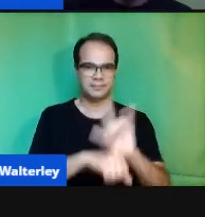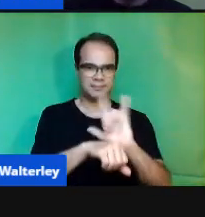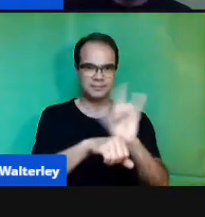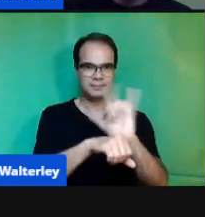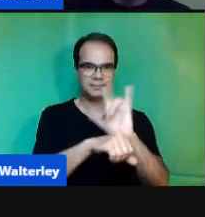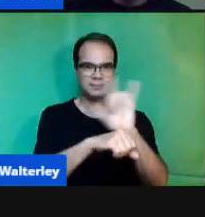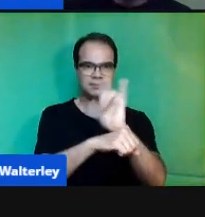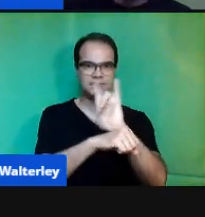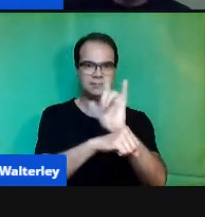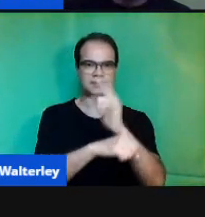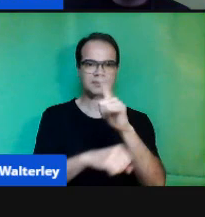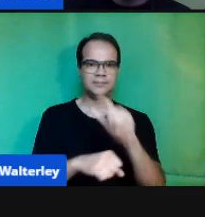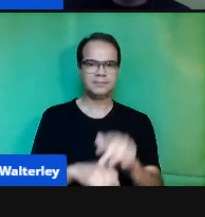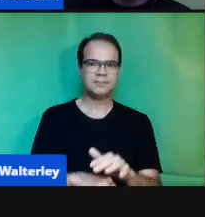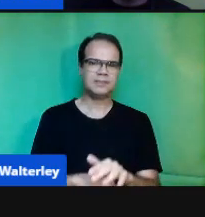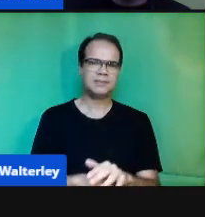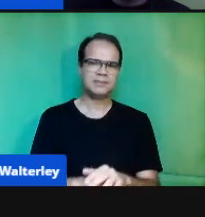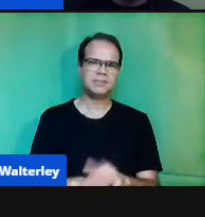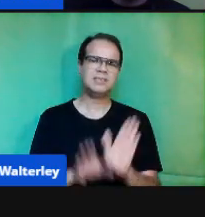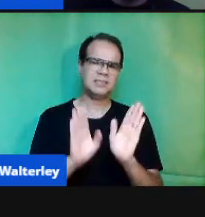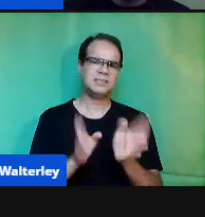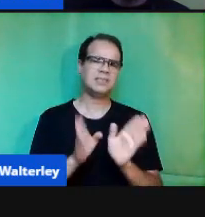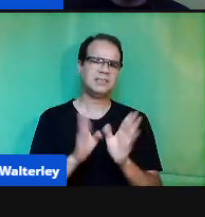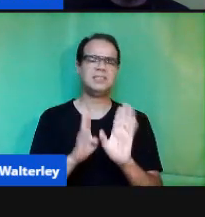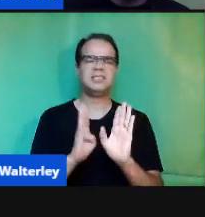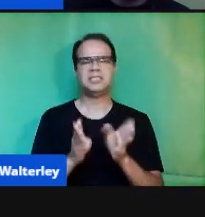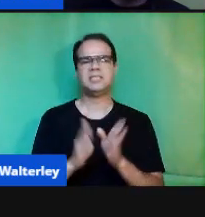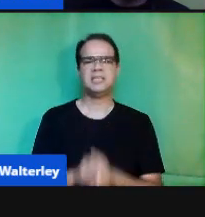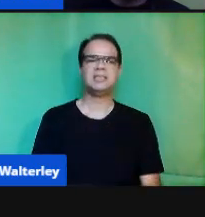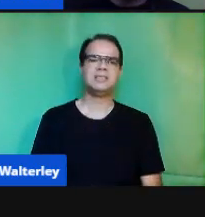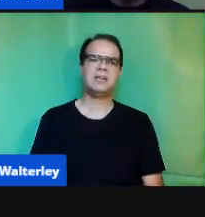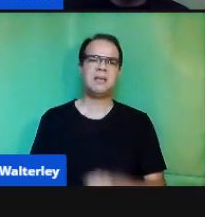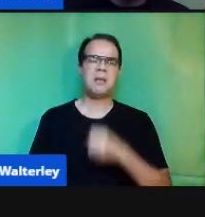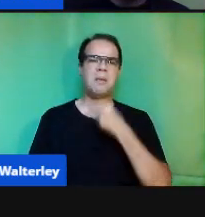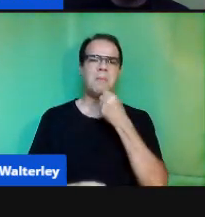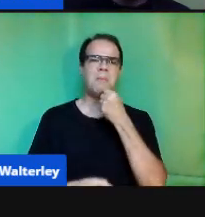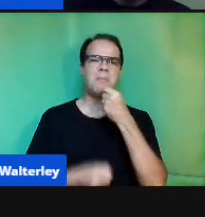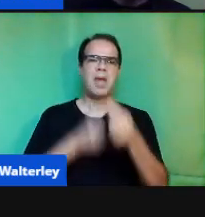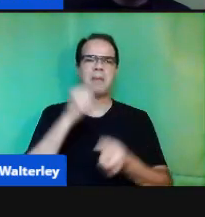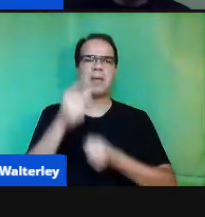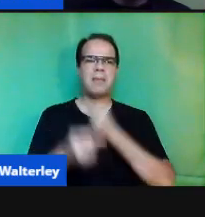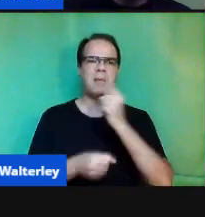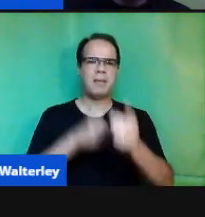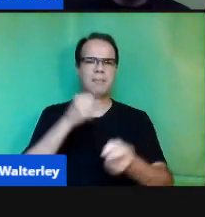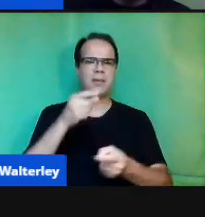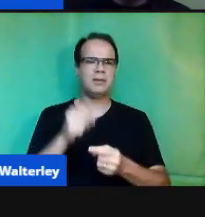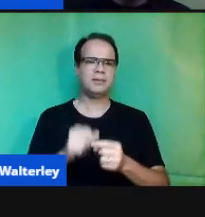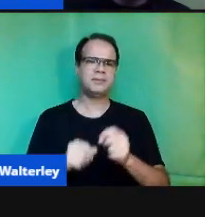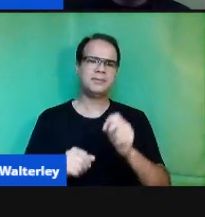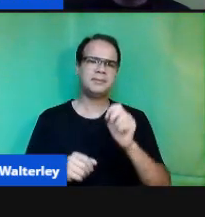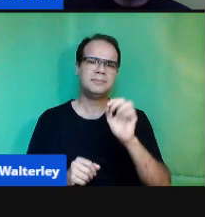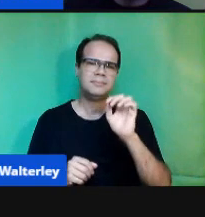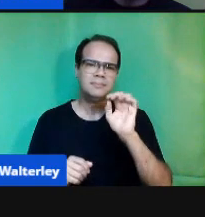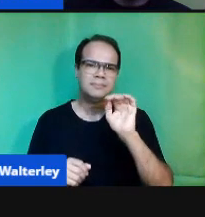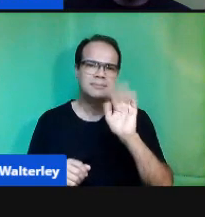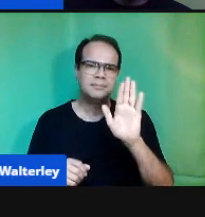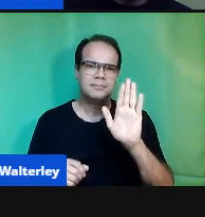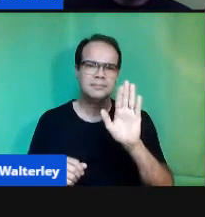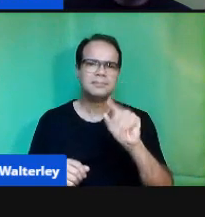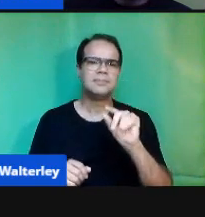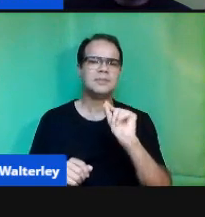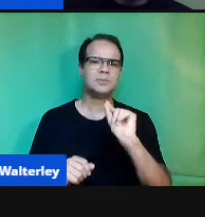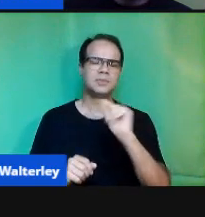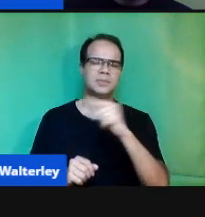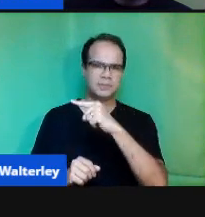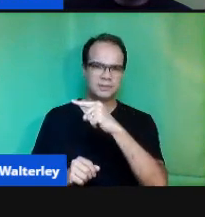Eu sei que muita gente critica o documentário, muita gente critica sem ter assistido, só que a Petra Costa,